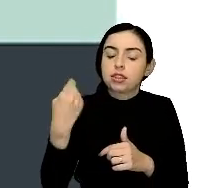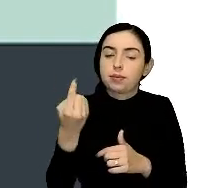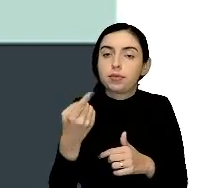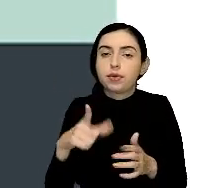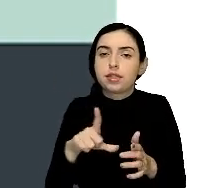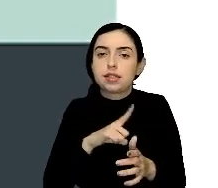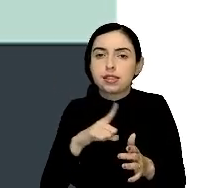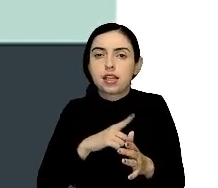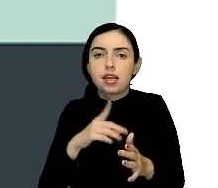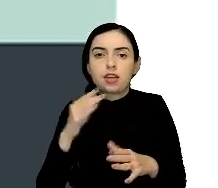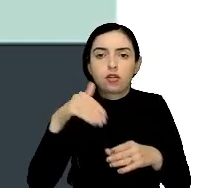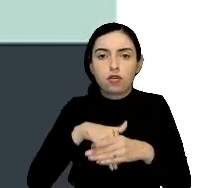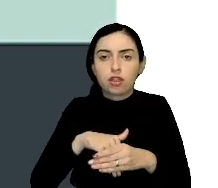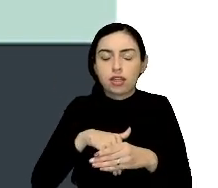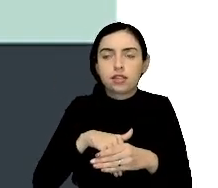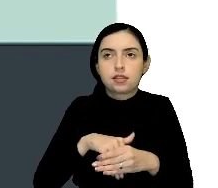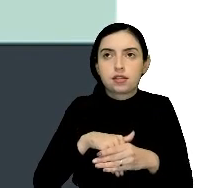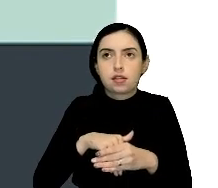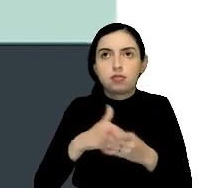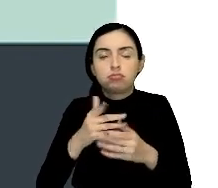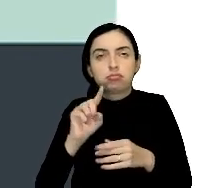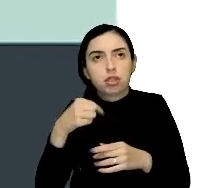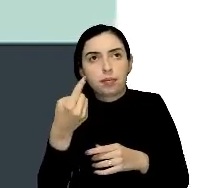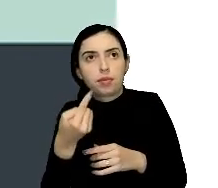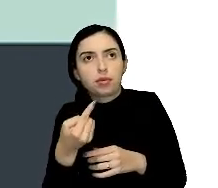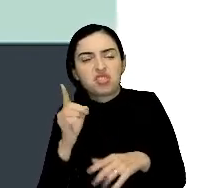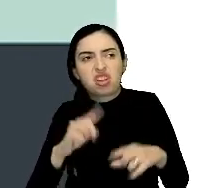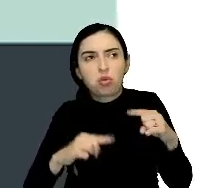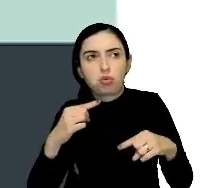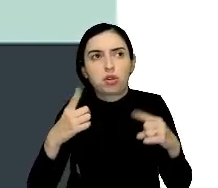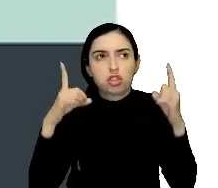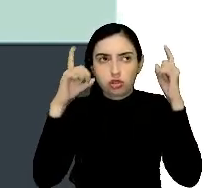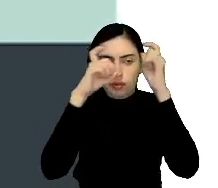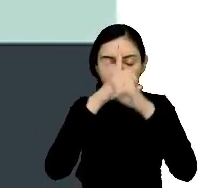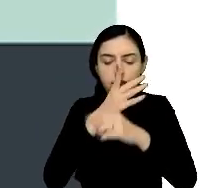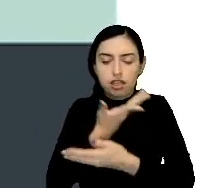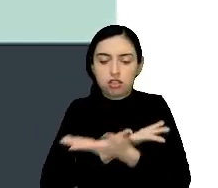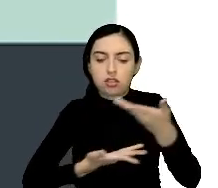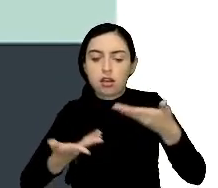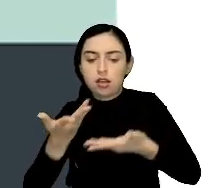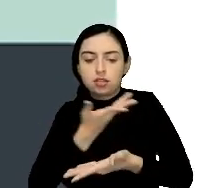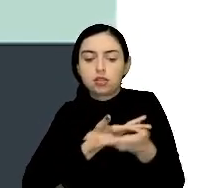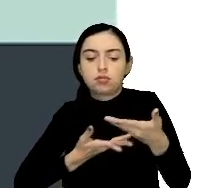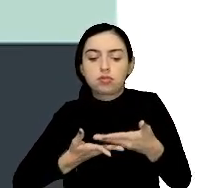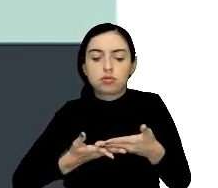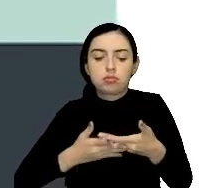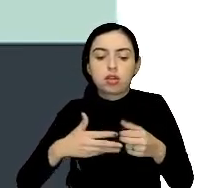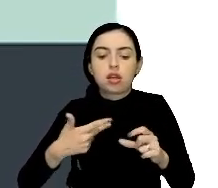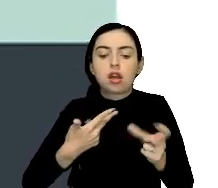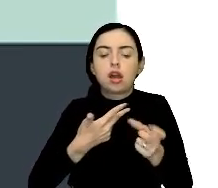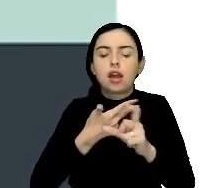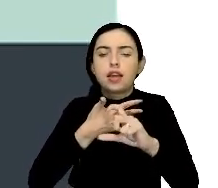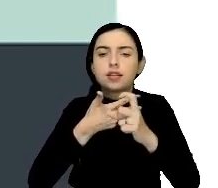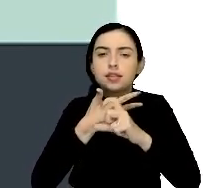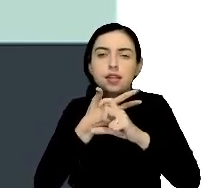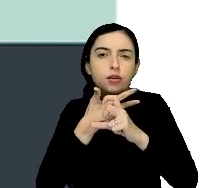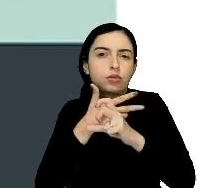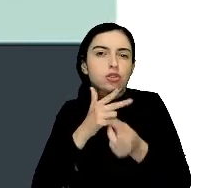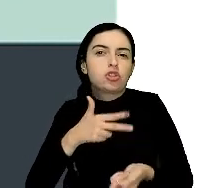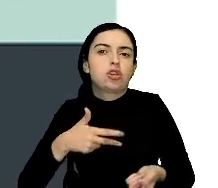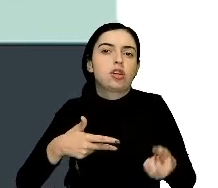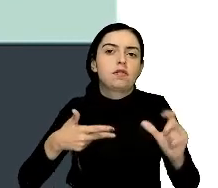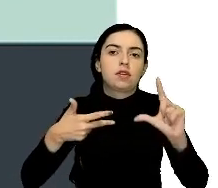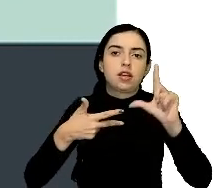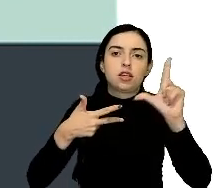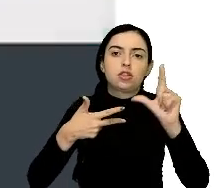processo eleitoral. Depois do processo eleitoral, alguns desafios de relacionamento entre Poder Executivo e Poder Legislativo, no segundo